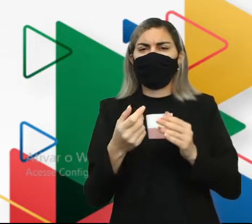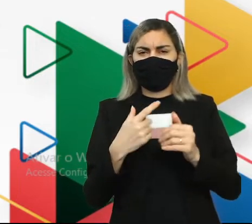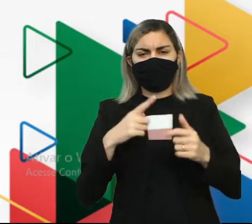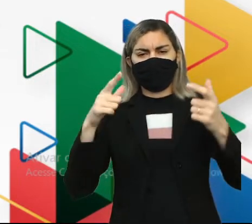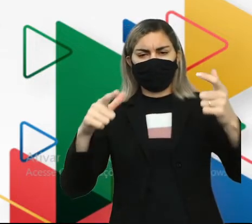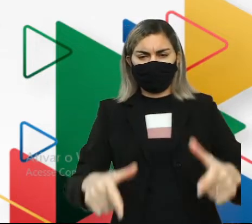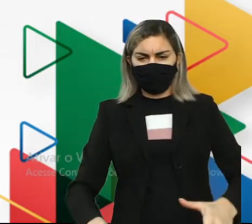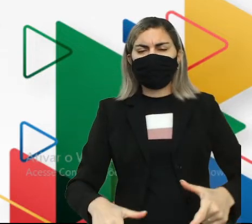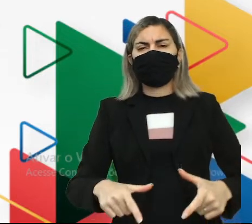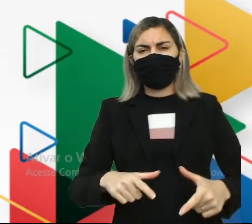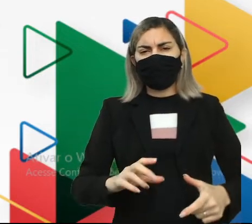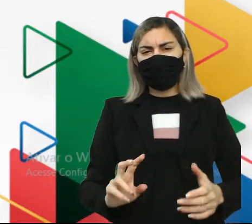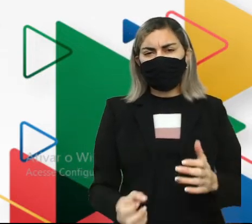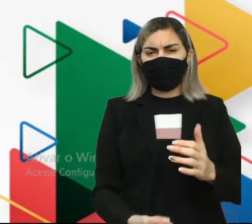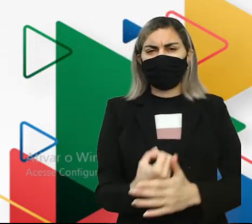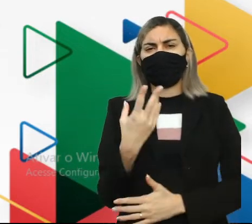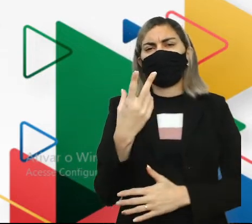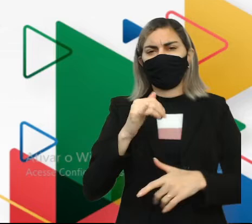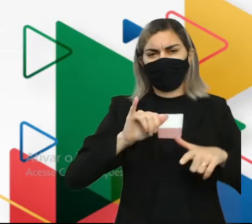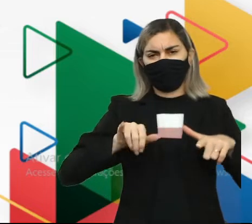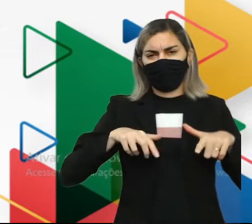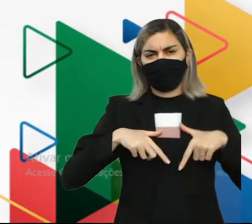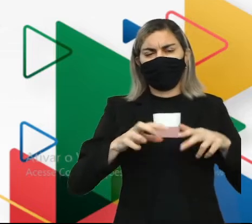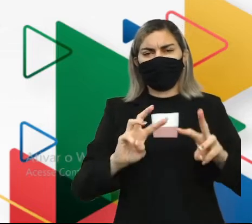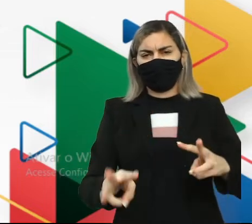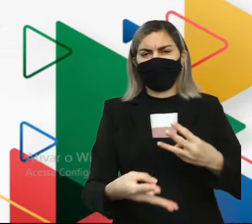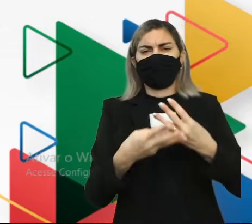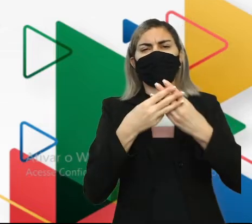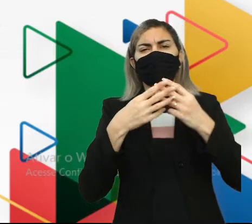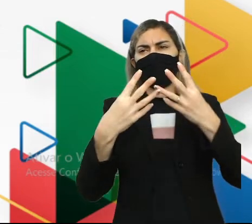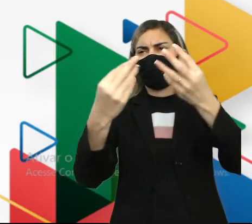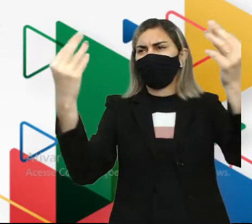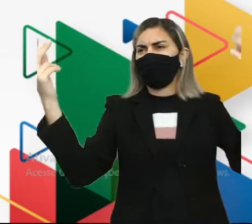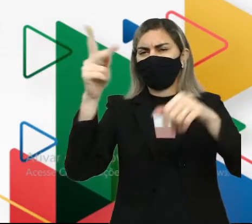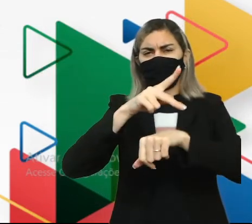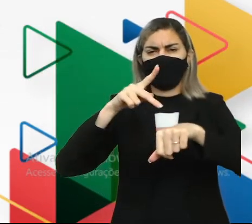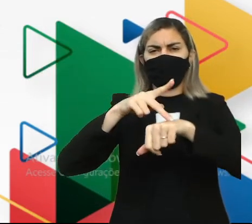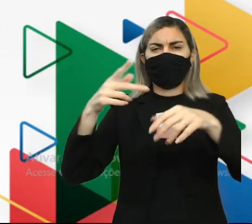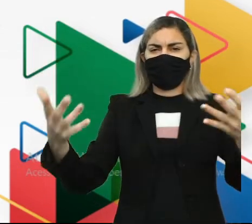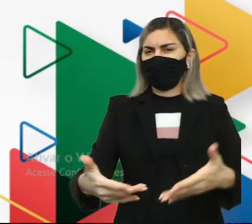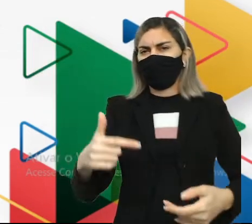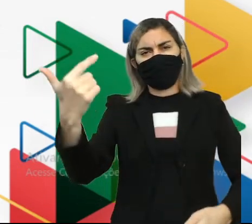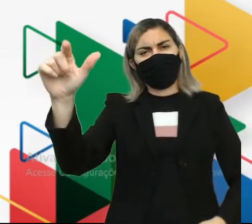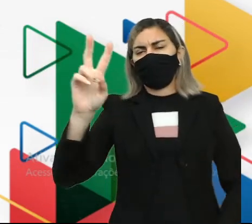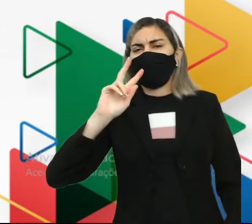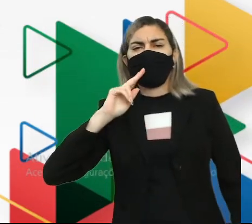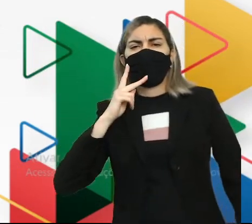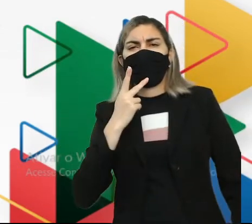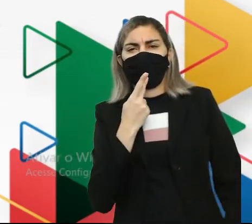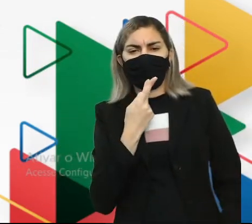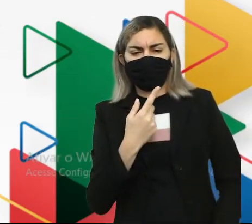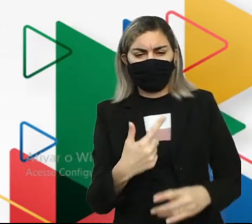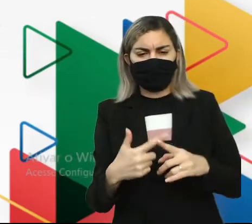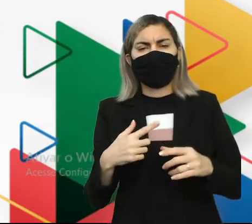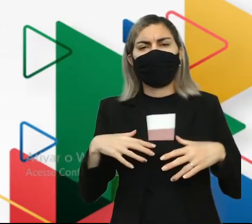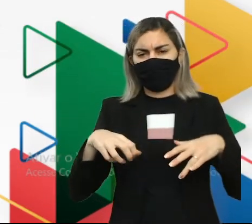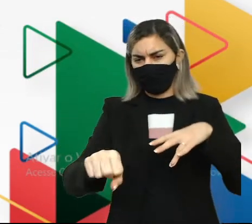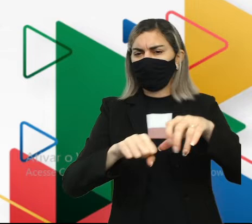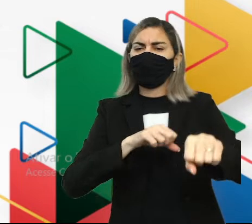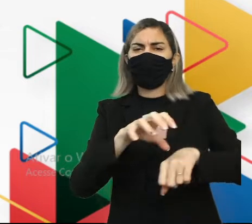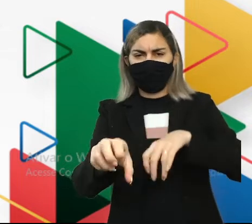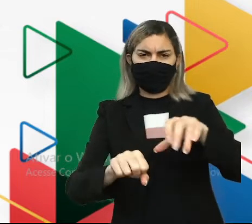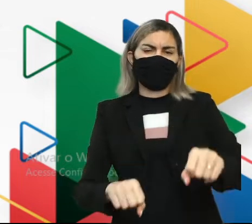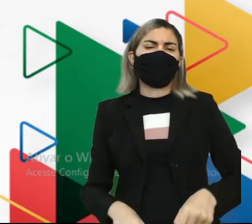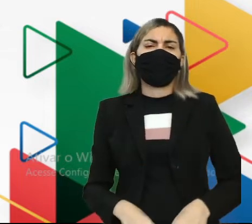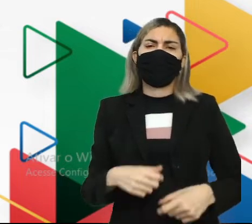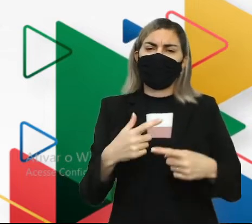um local de origem dos judeus. Para muitos países, hoje, não há o reconhecimento porque houve uma ocupação